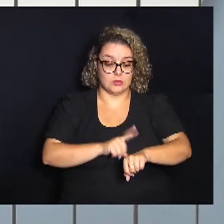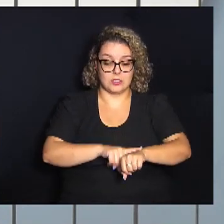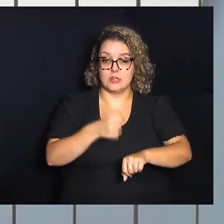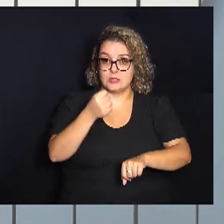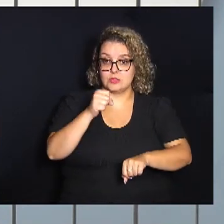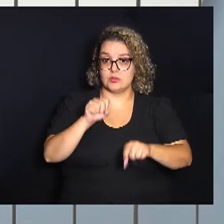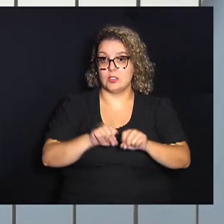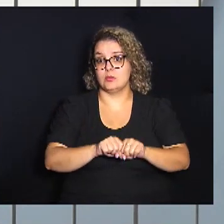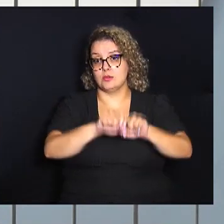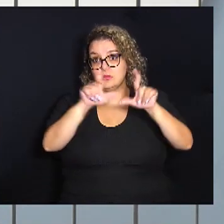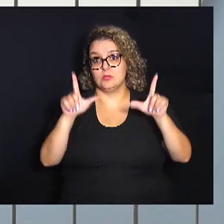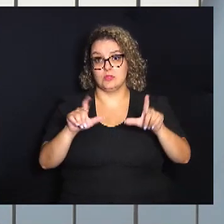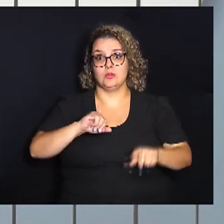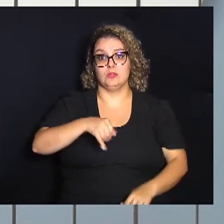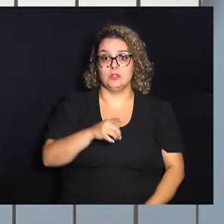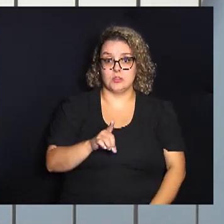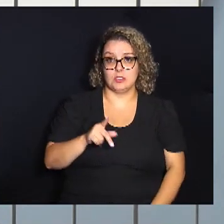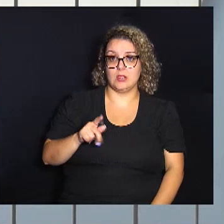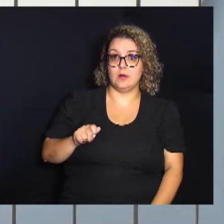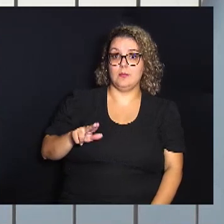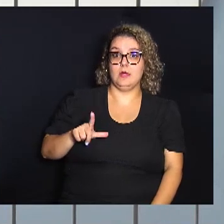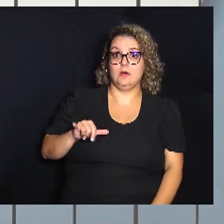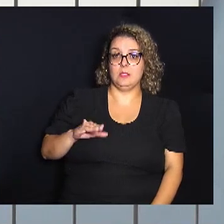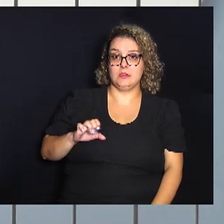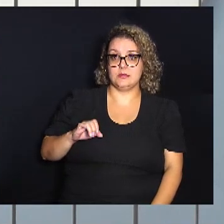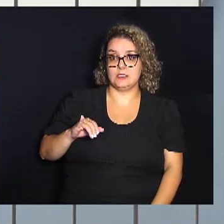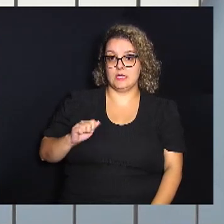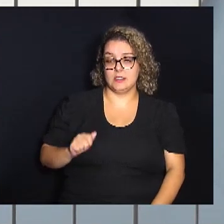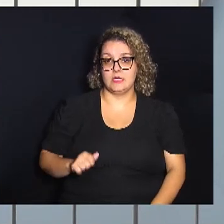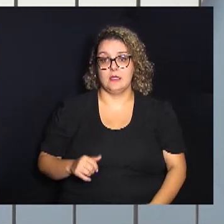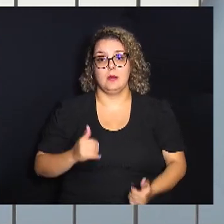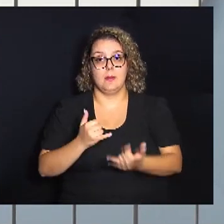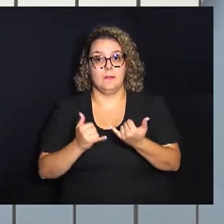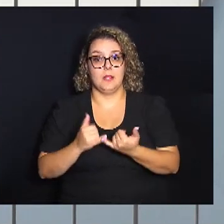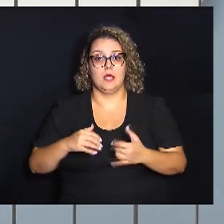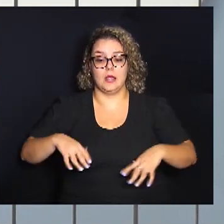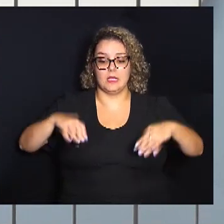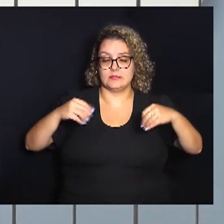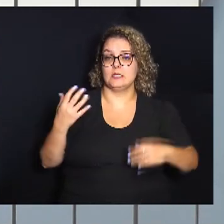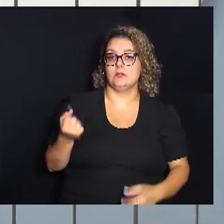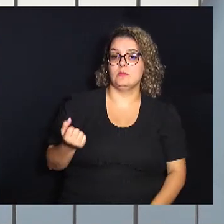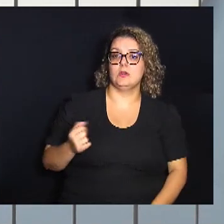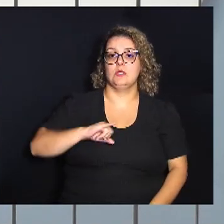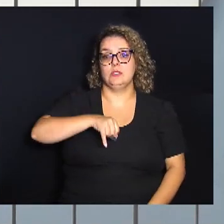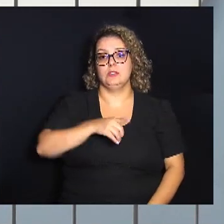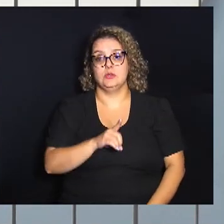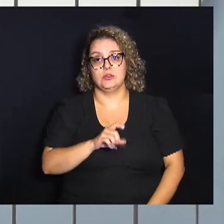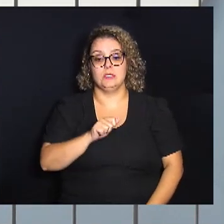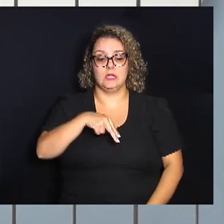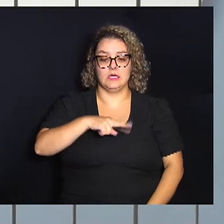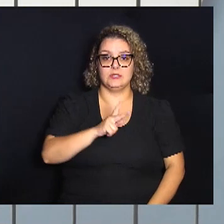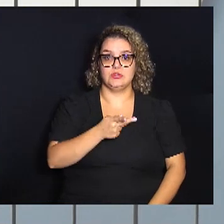da manhã no Jardim Paulicéia, em trechos da Vila Castelo Branco e dos Jardins